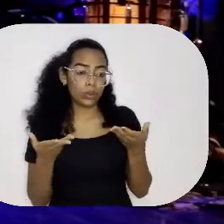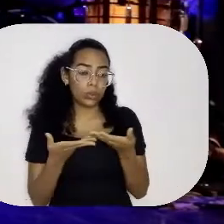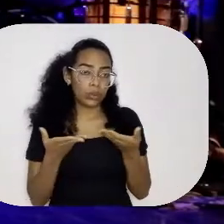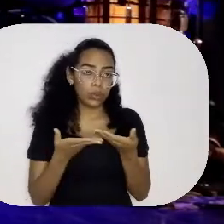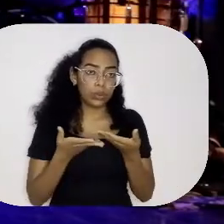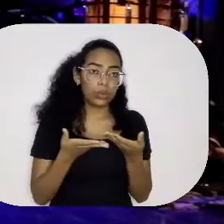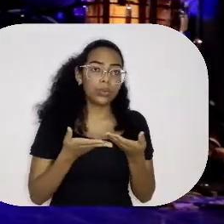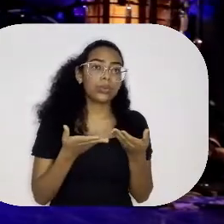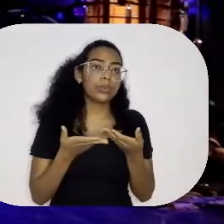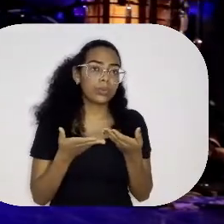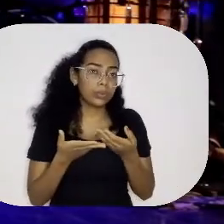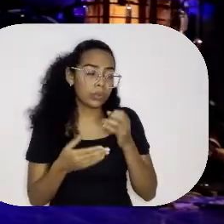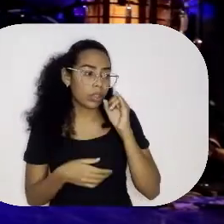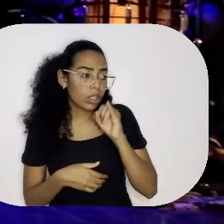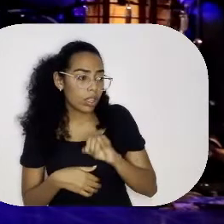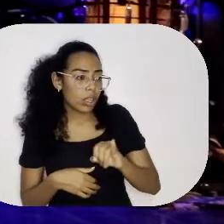E hoje,